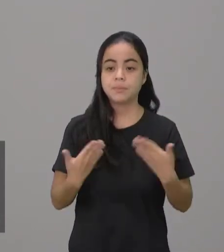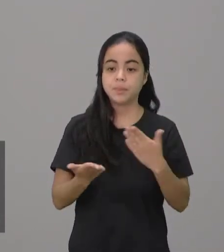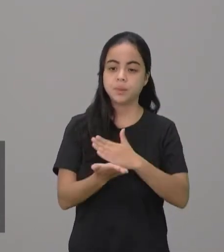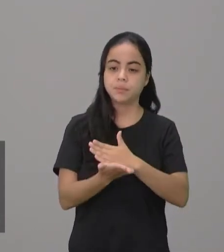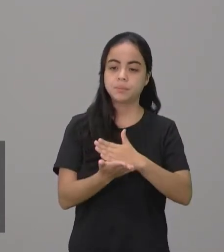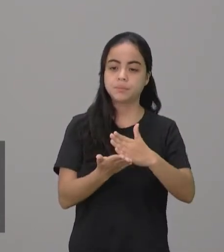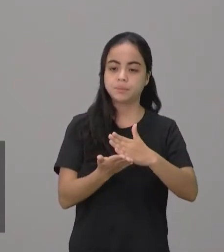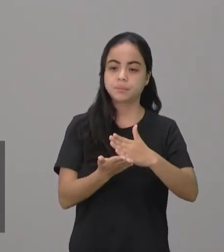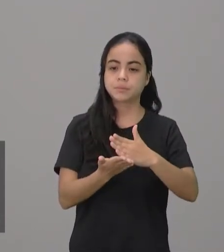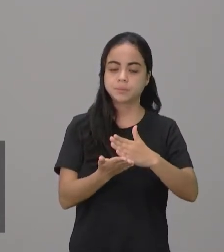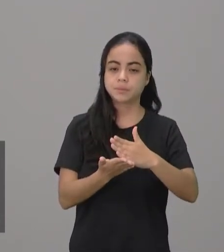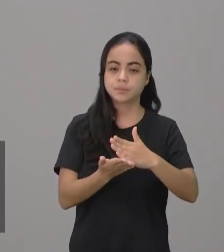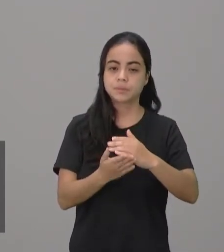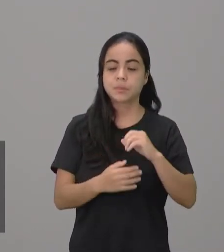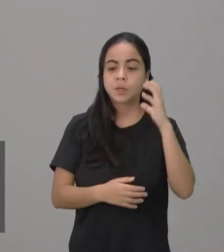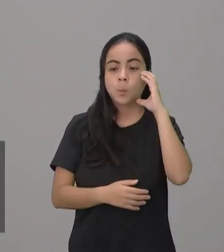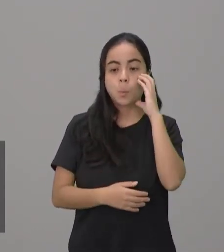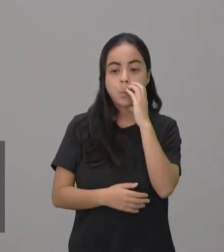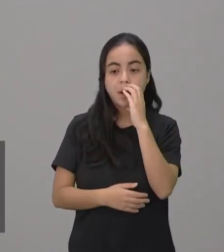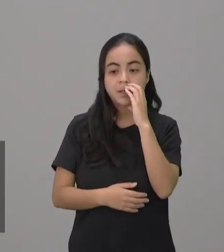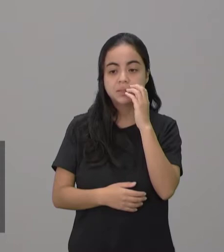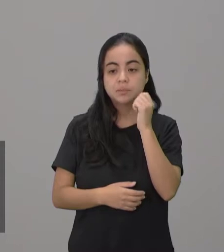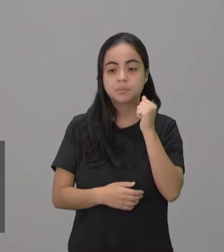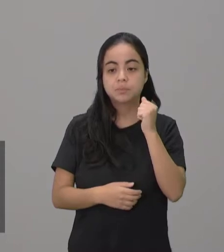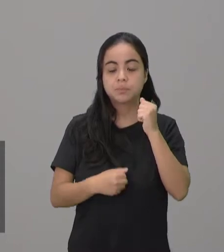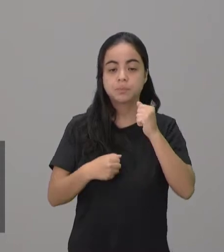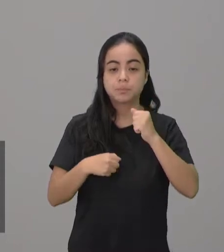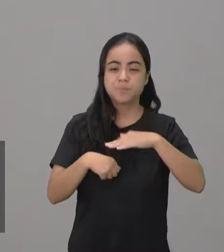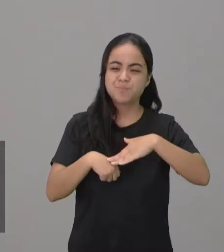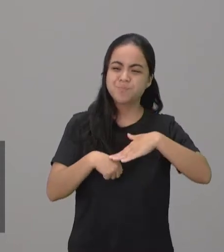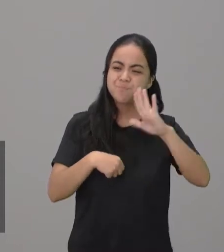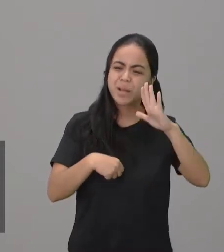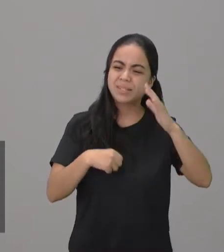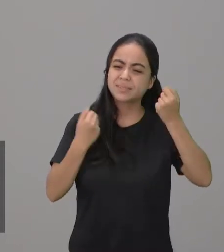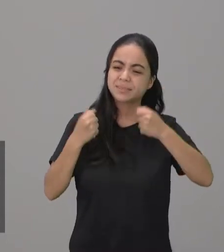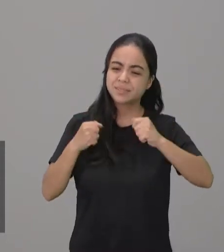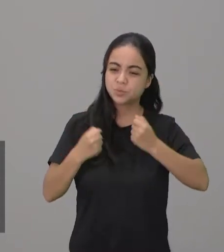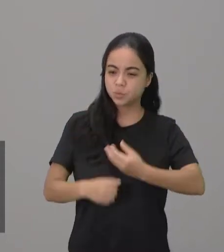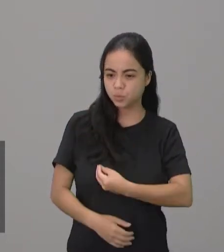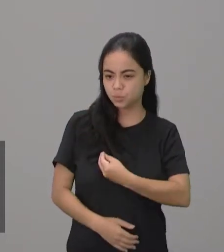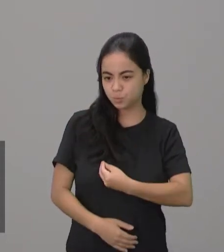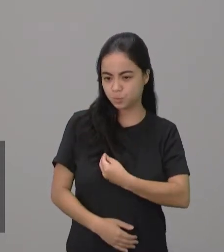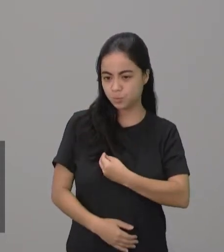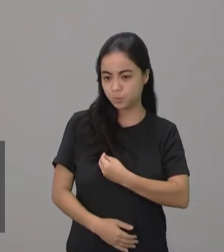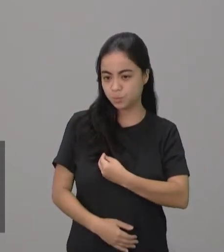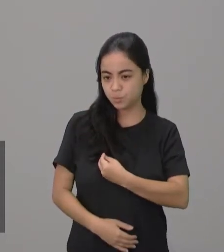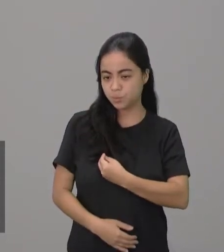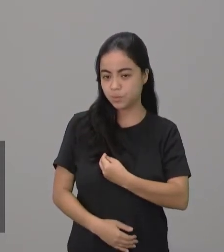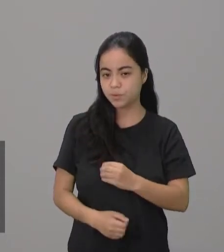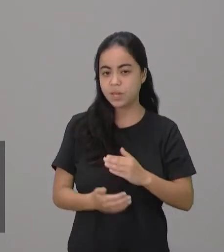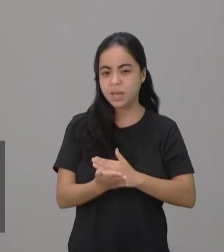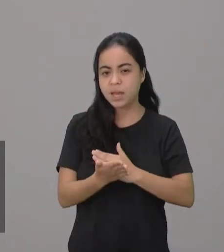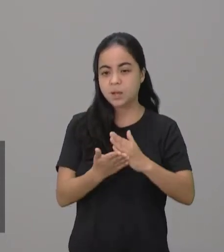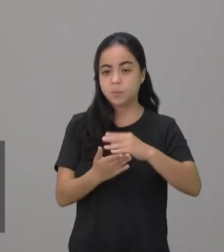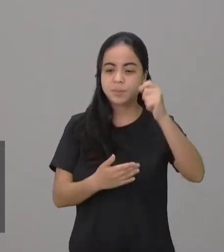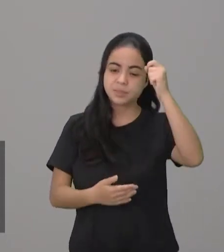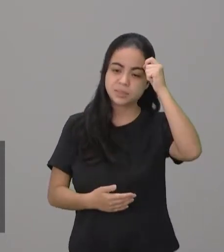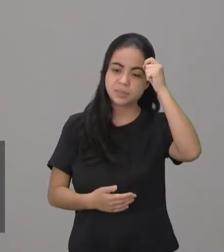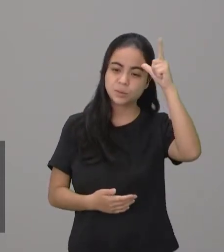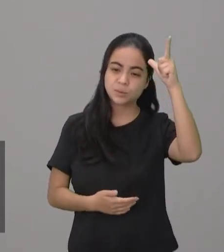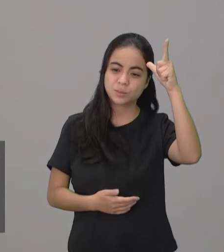do momento, para o Marx, que o ser humano ele produz para além das suas necessidades de sobrevivência, é que se inicia a cultura,